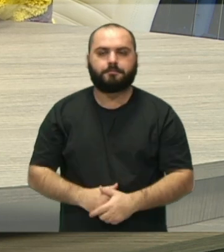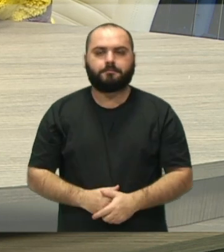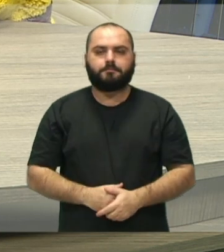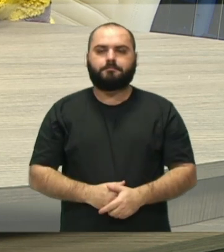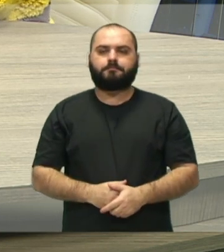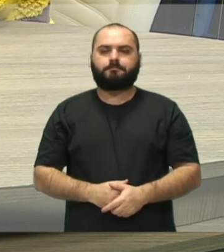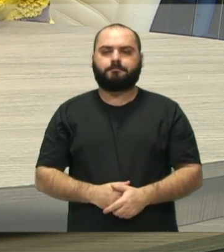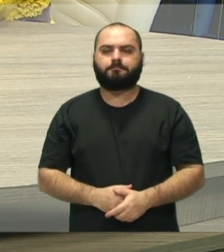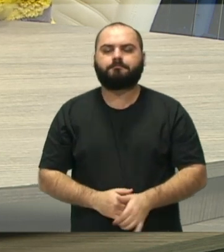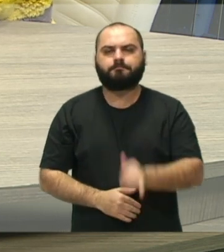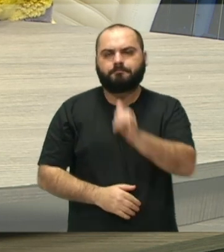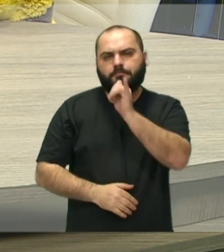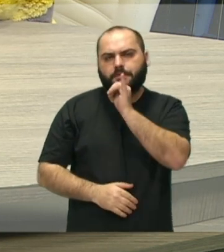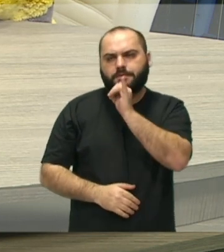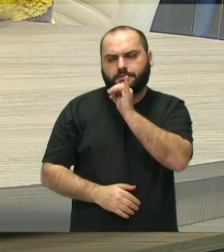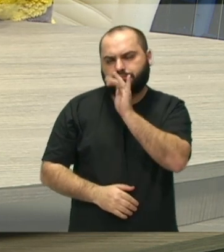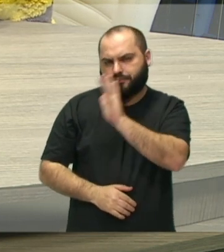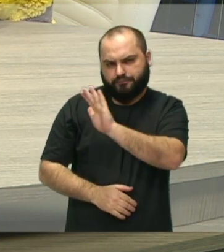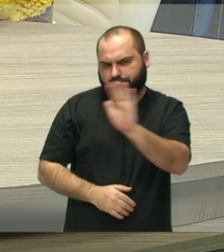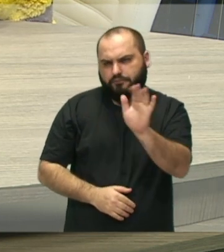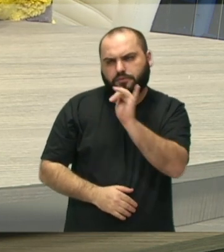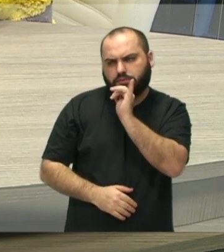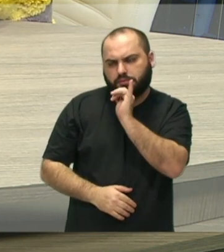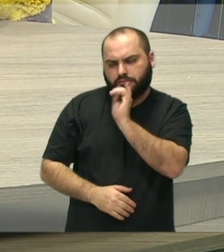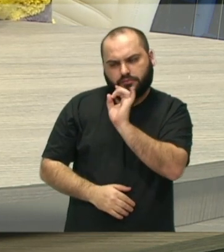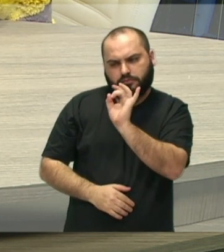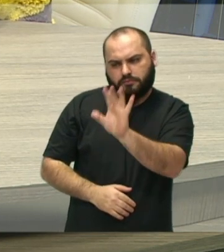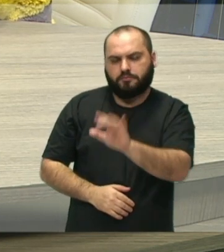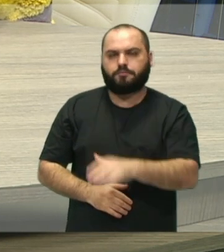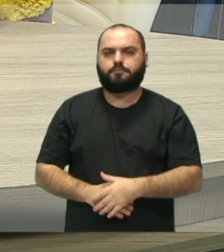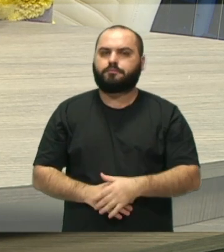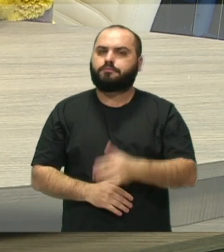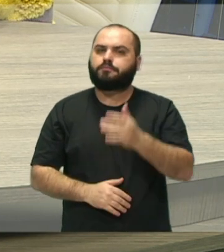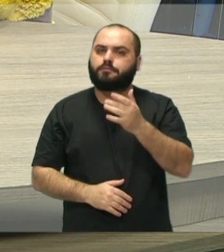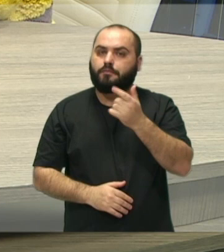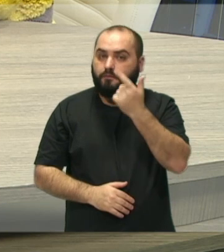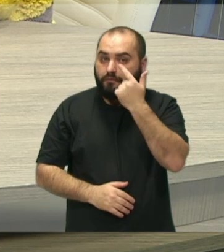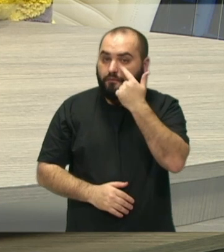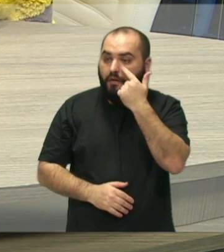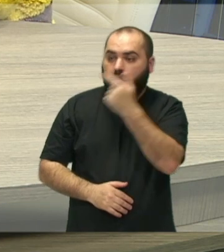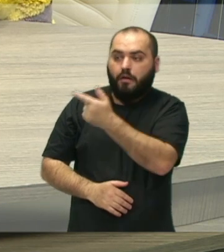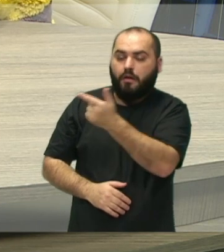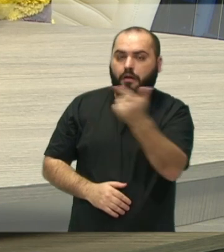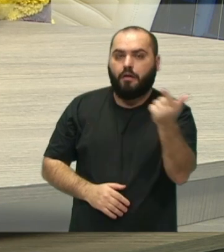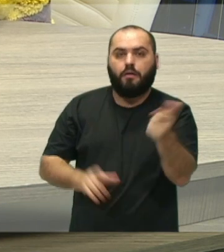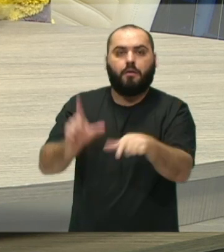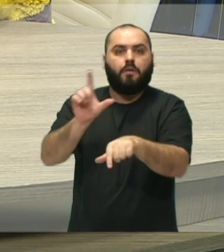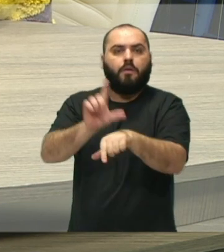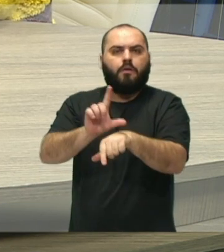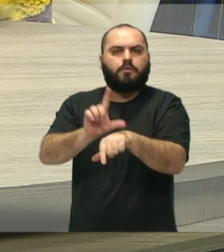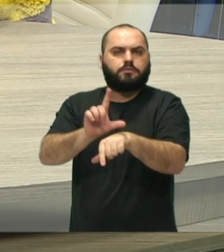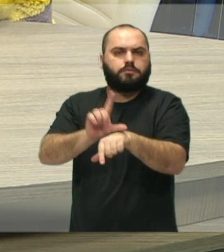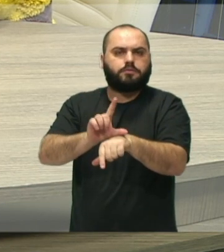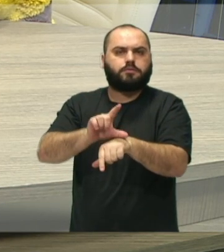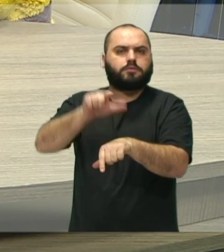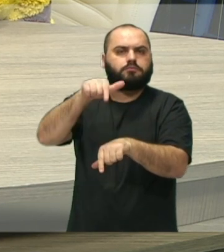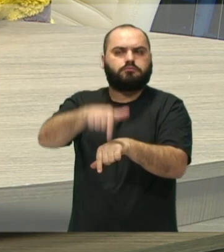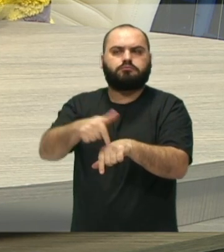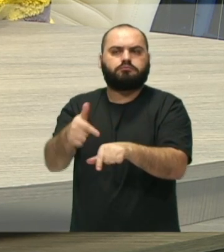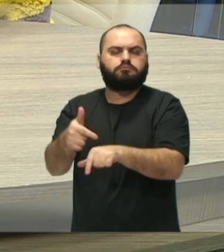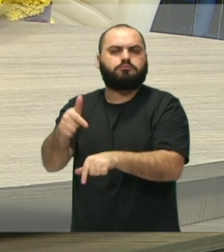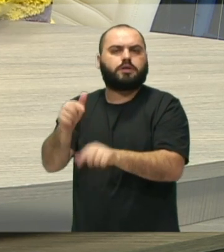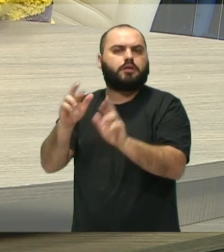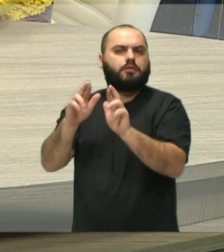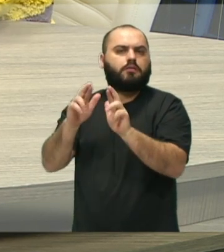Por exemplo, vou te dar um exemplo. Digamos que ele seja um pequeno agricultor aqui da região que queira,